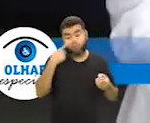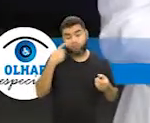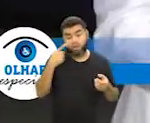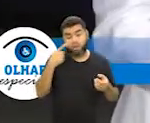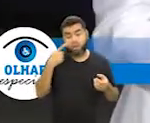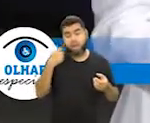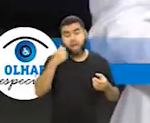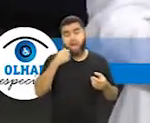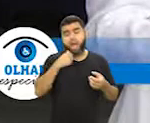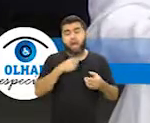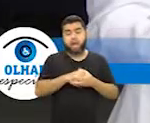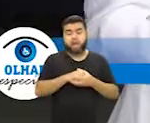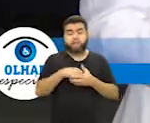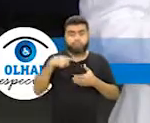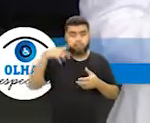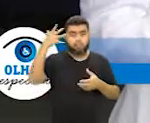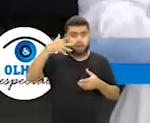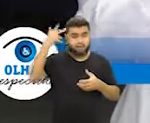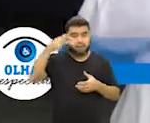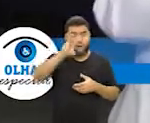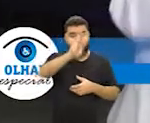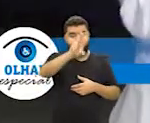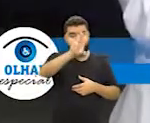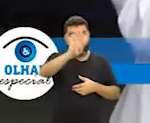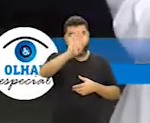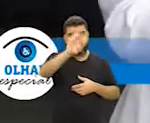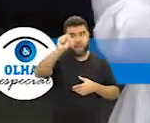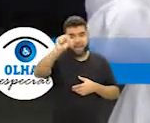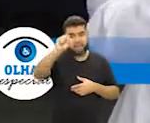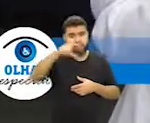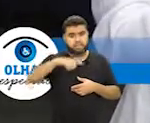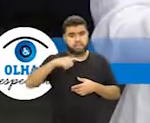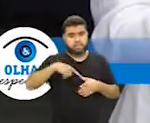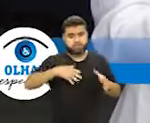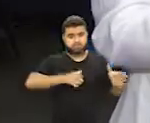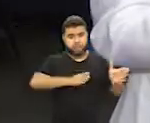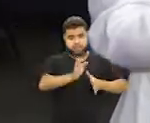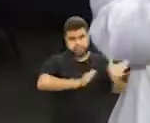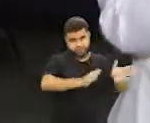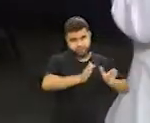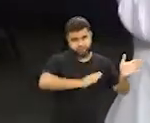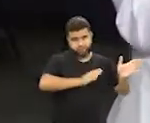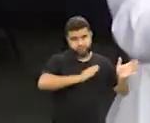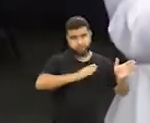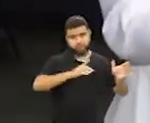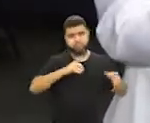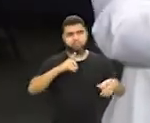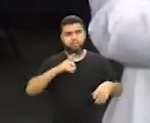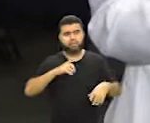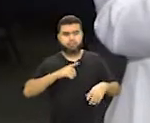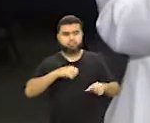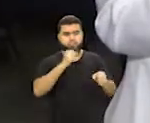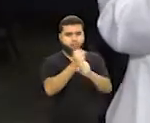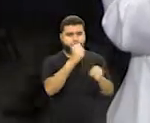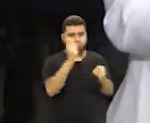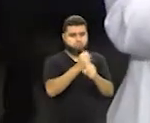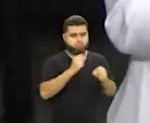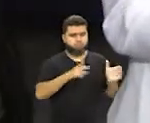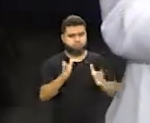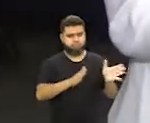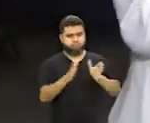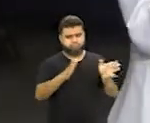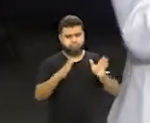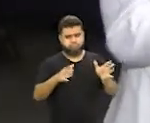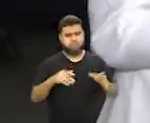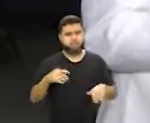aqui, a Márcia Soleri falou sobre as UBS está adaptada, além de ter o adaptamento físico,